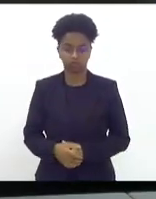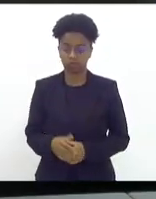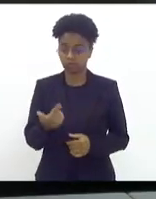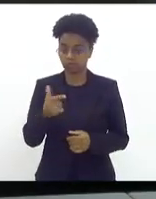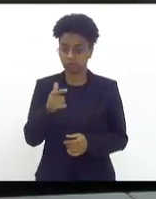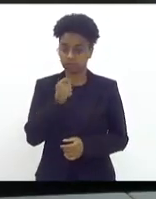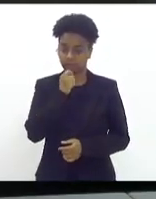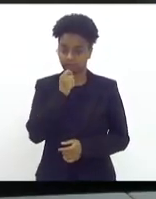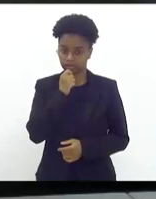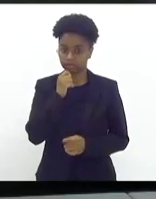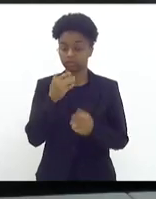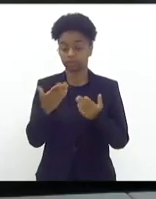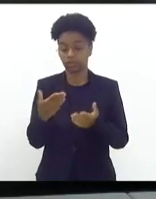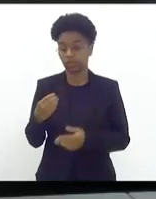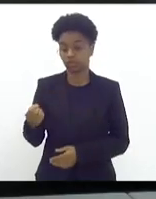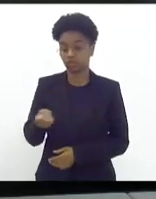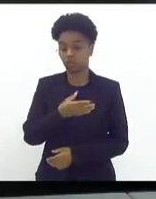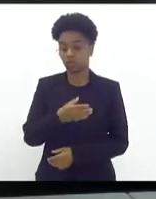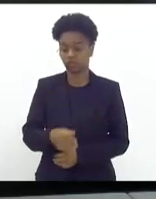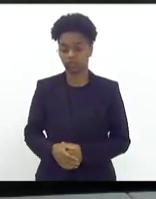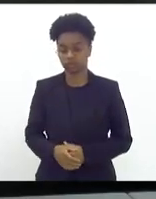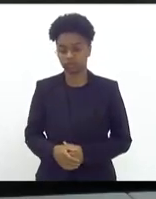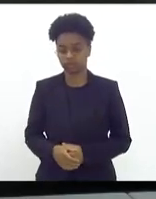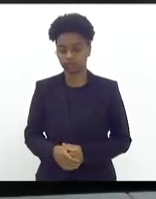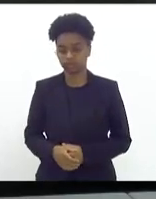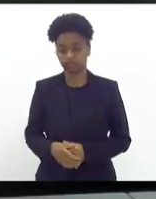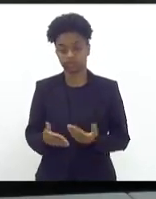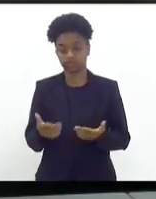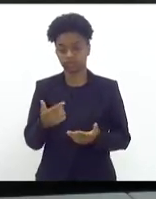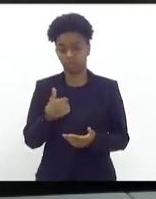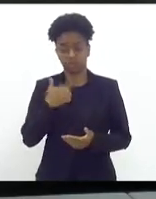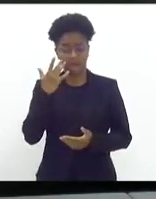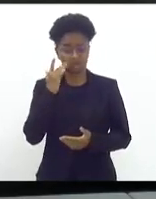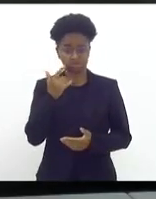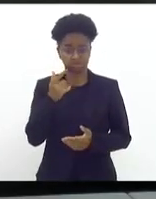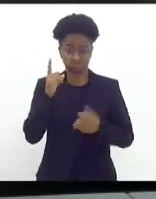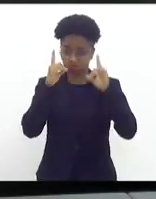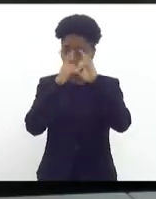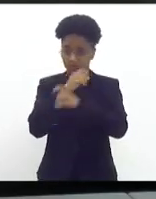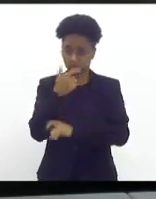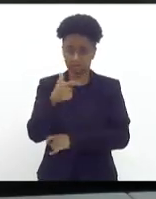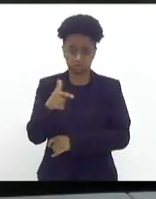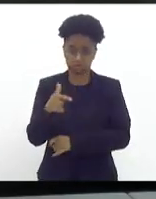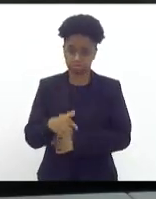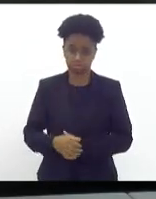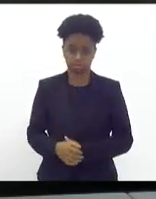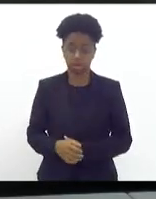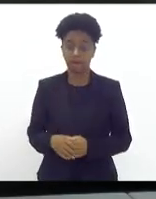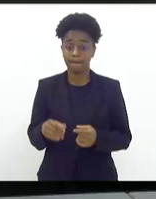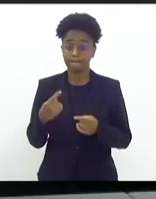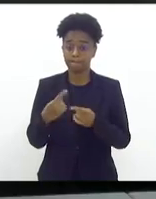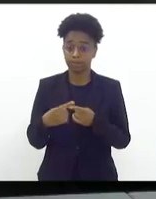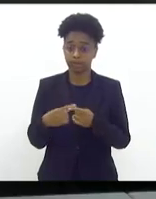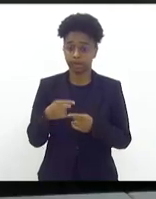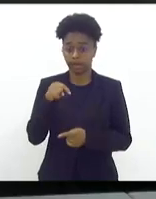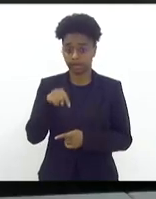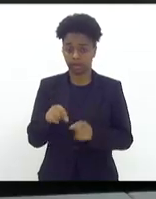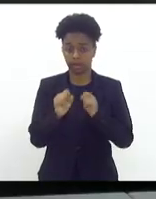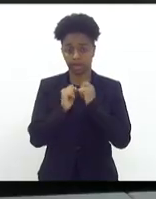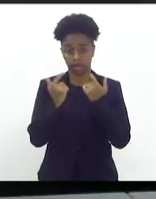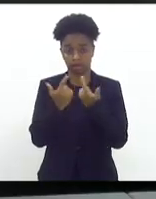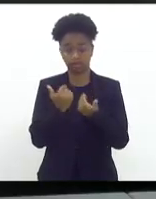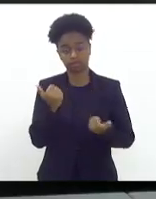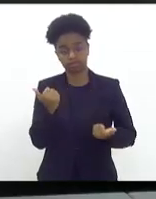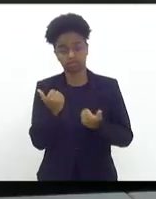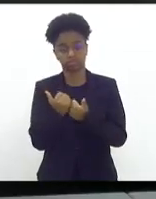existe. Então, é um benefício novo. Não veria essa dificuldade, né? Porque a Casa, como um todo, apoiaria